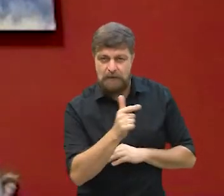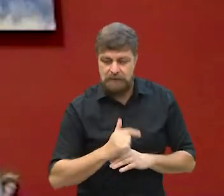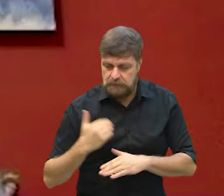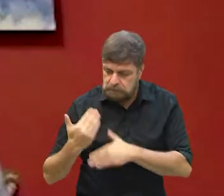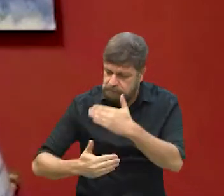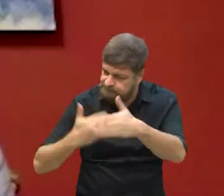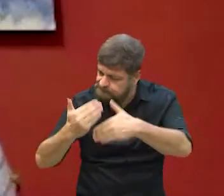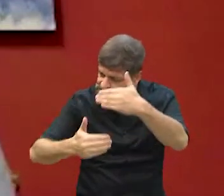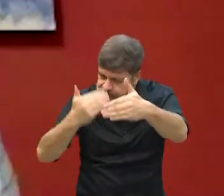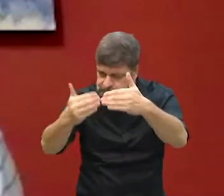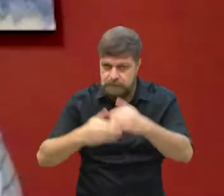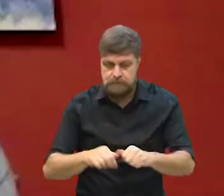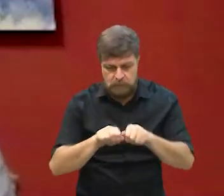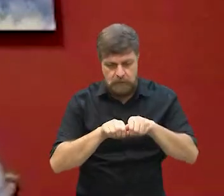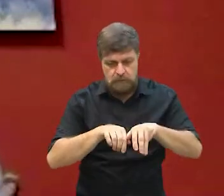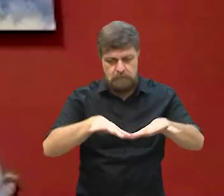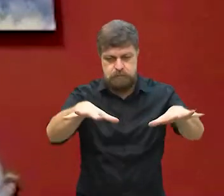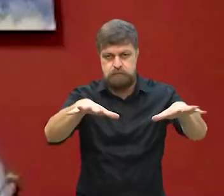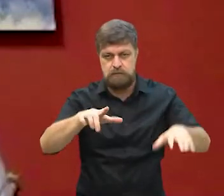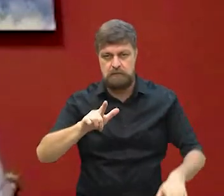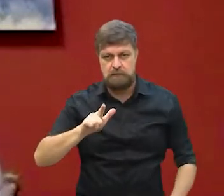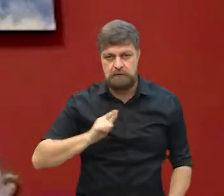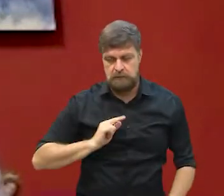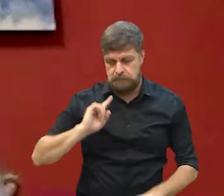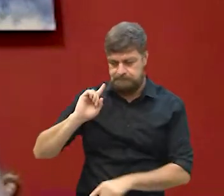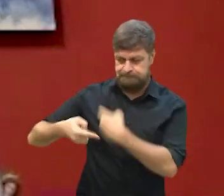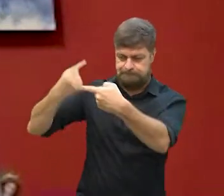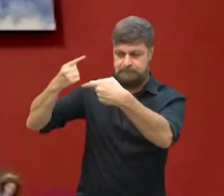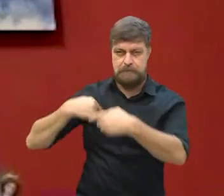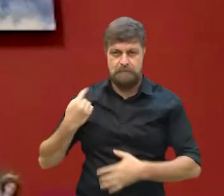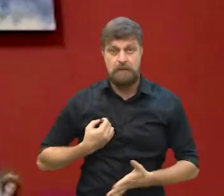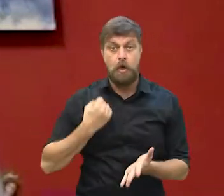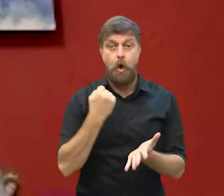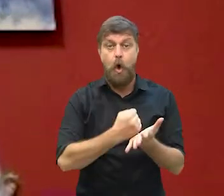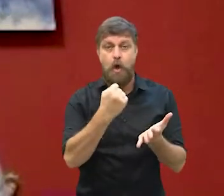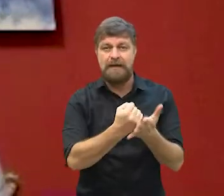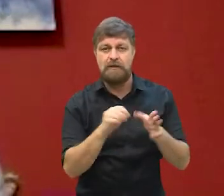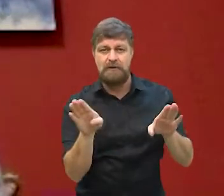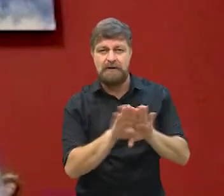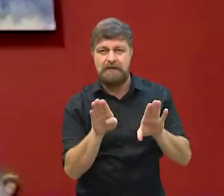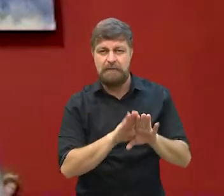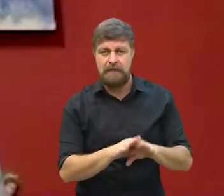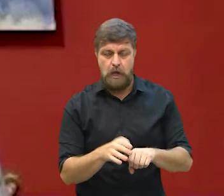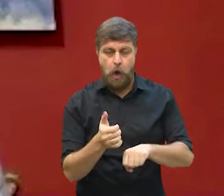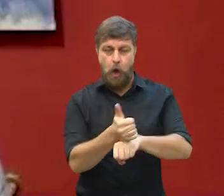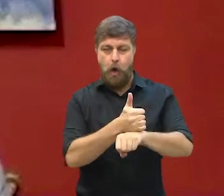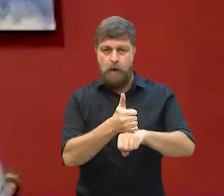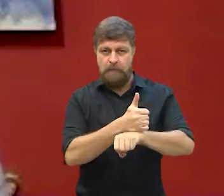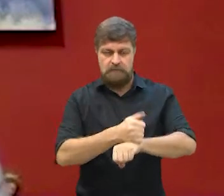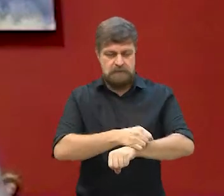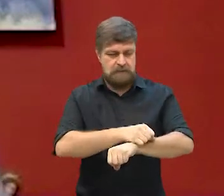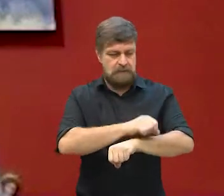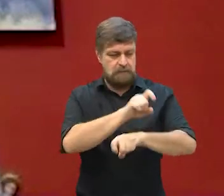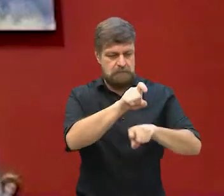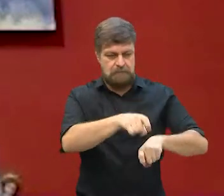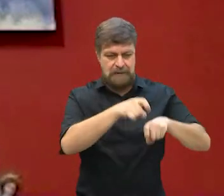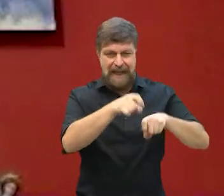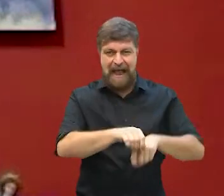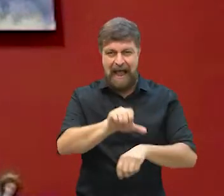A prosperidade gera prosperidade, você tem que torná-los prósperos. E a gente também contratou um agrônomo, na qual ele